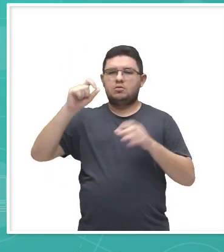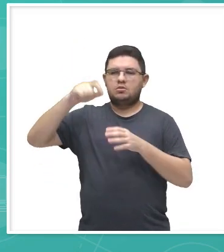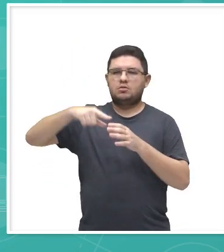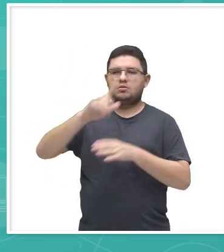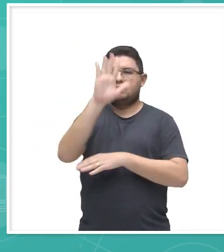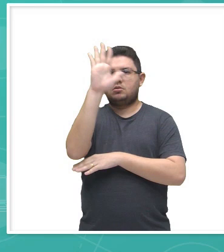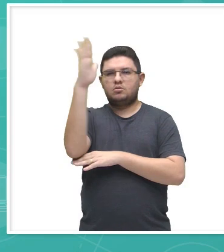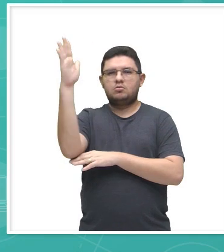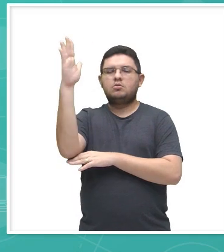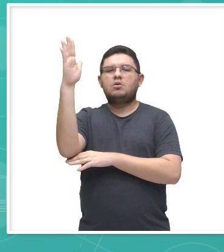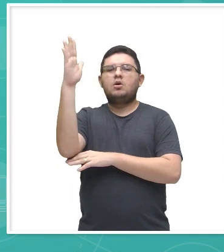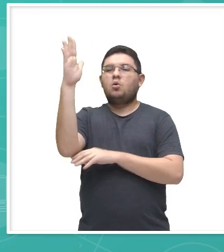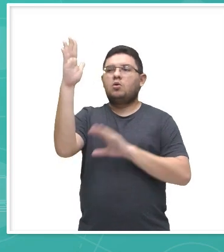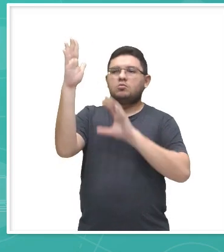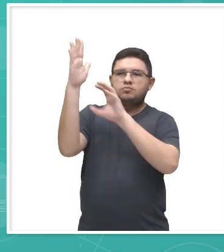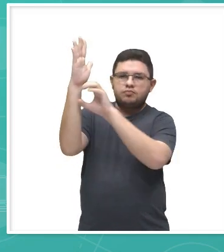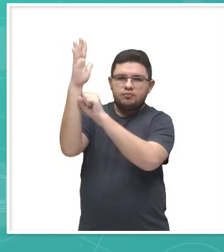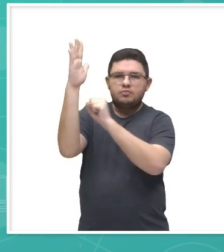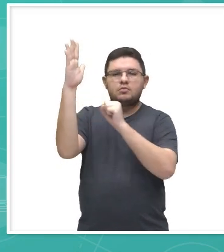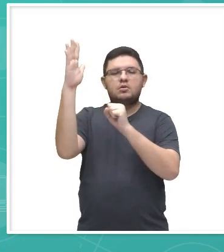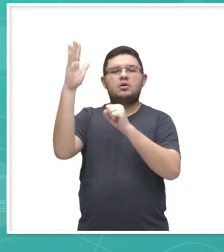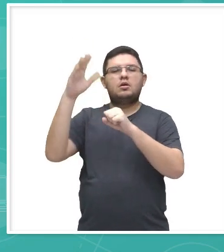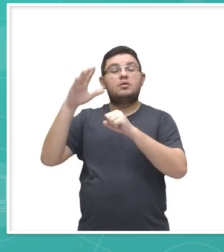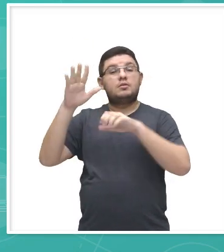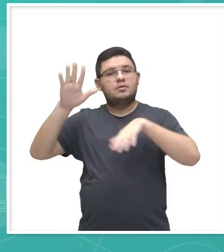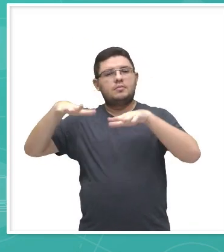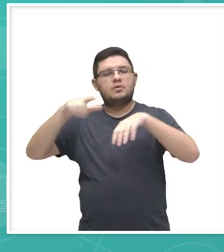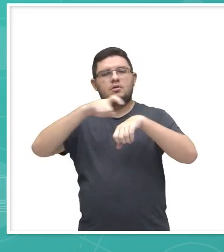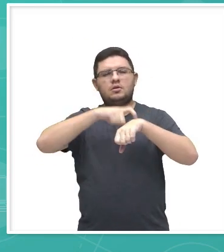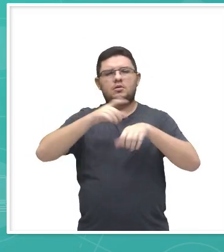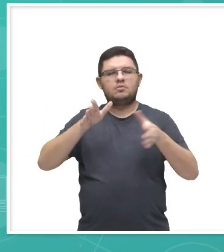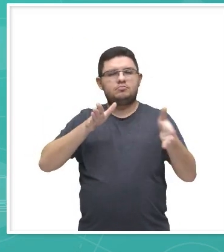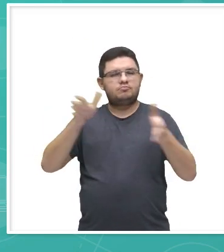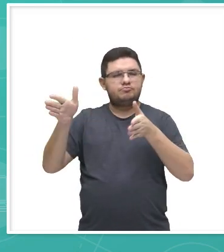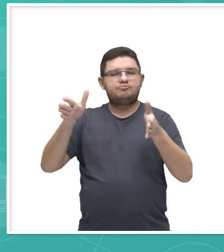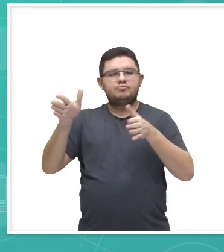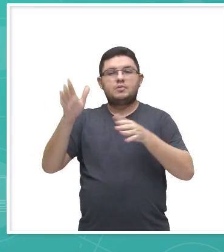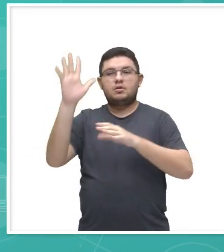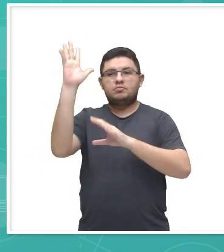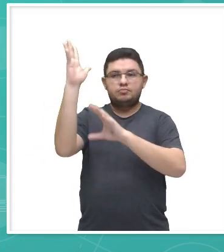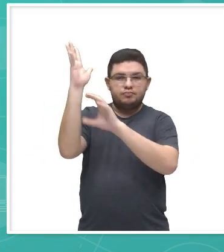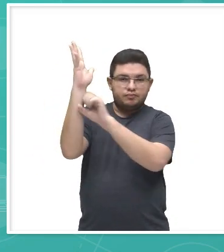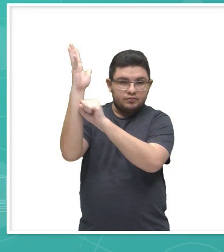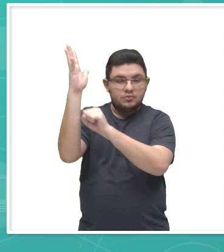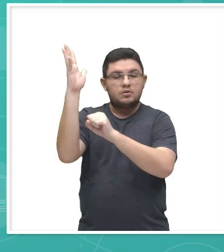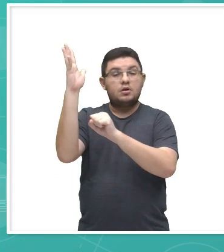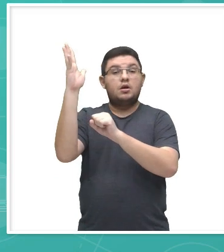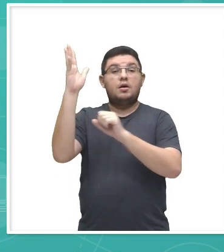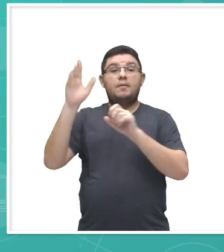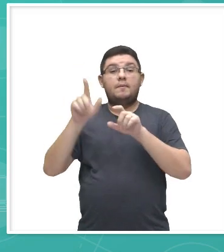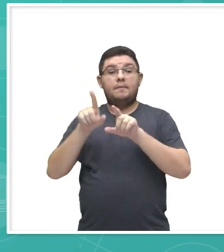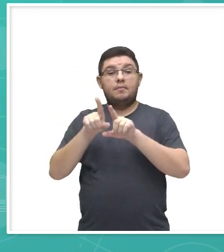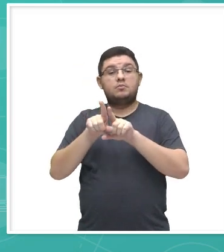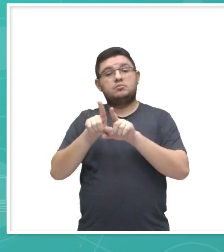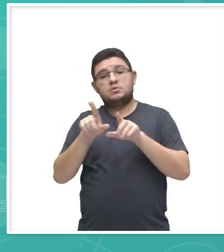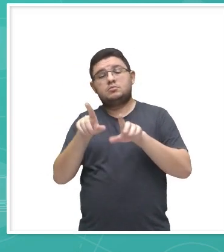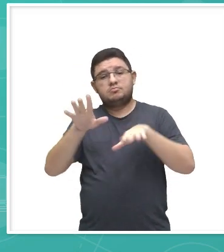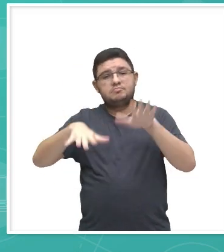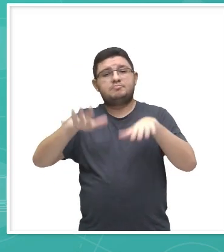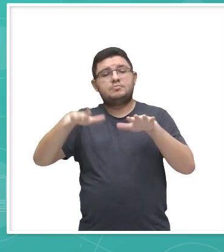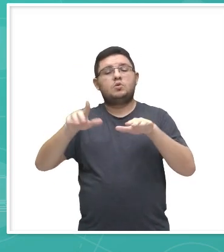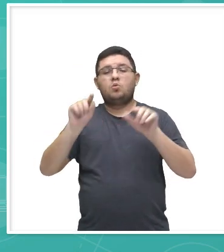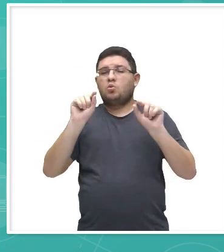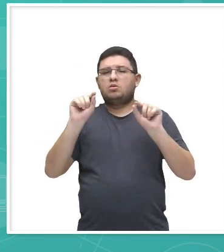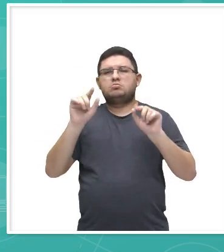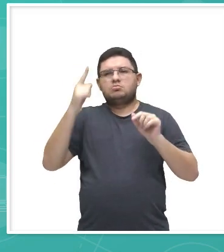durante um determinado período, dependendo do que eu vou estar ali plantando, e apenas com relação a